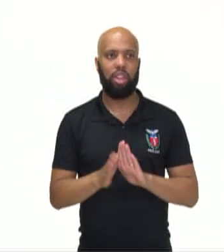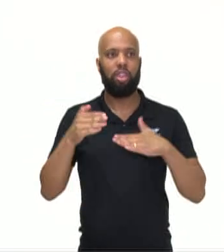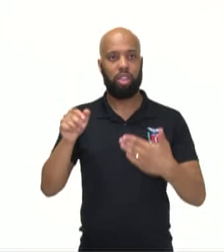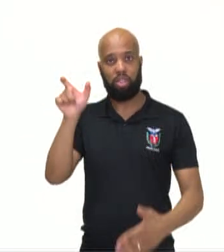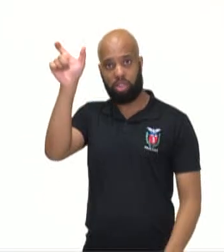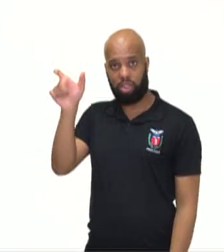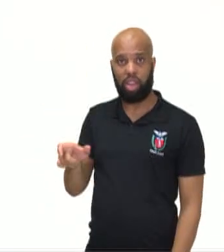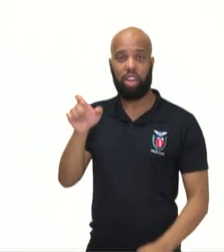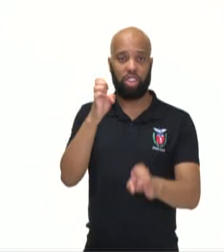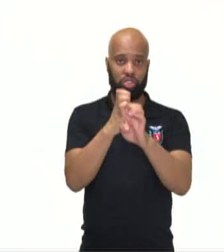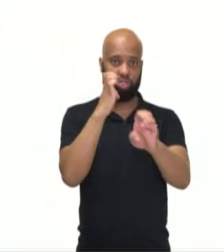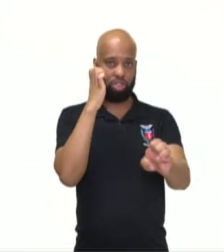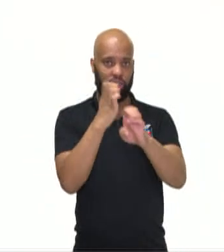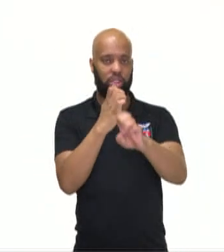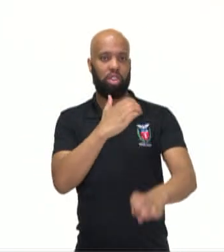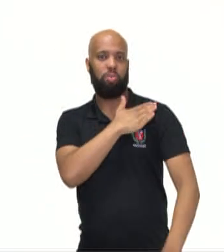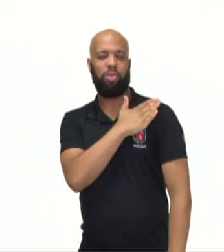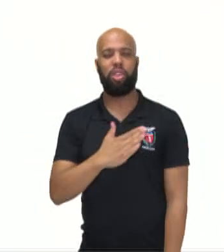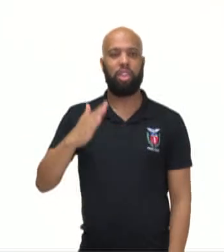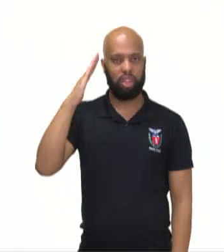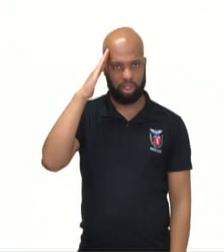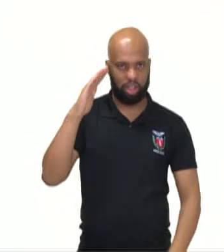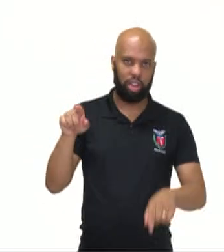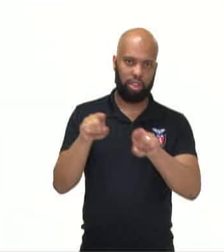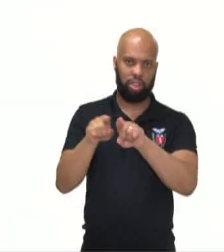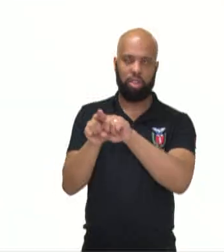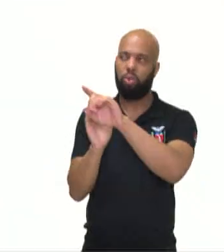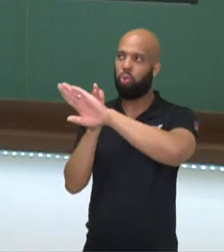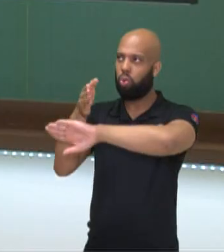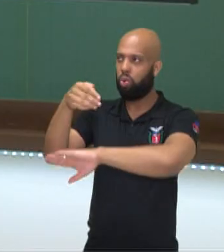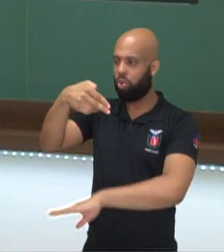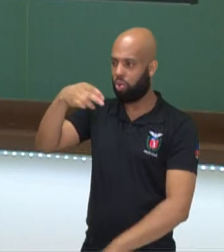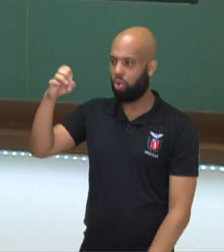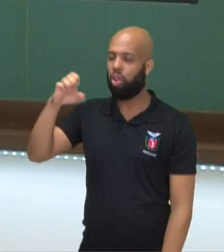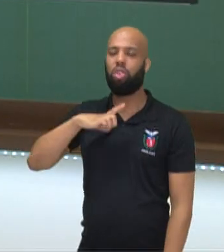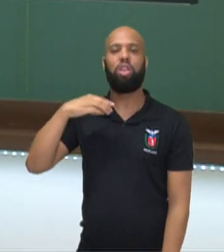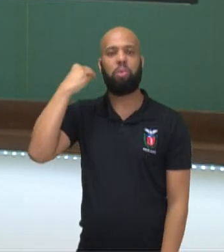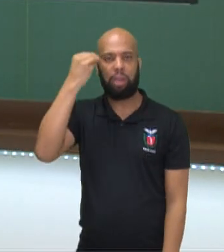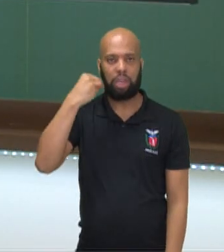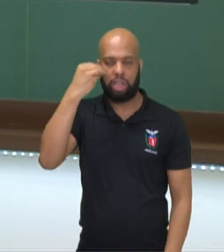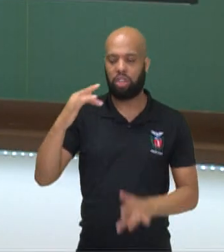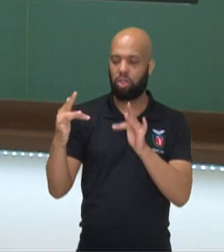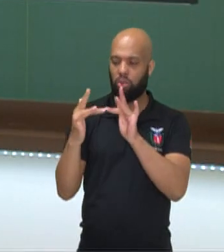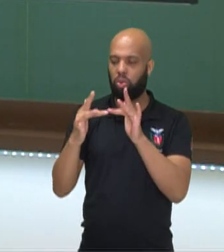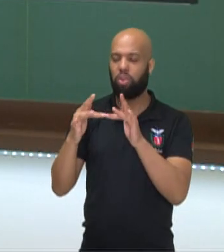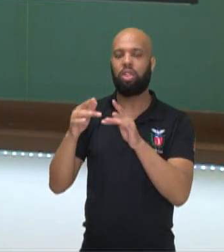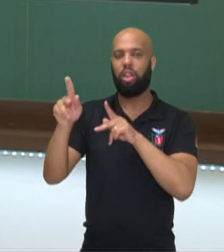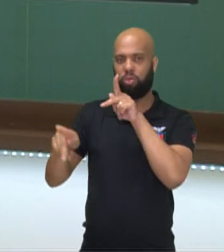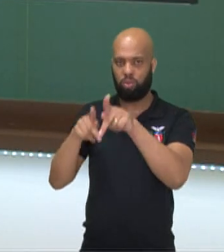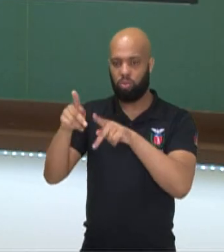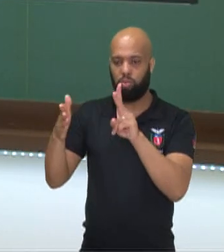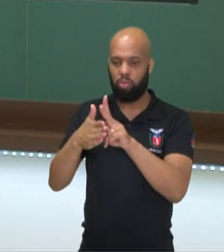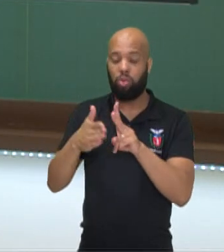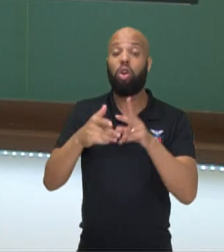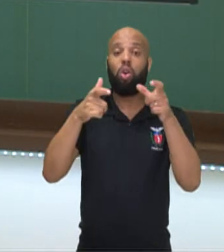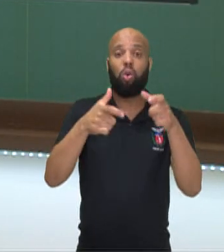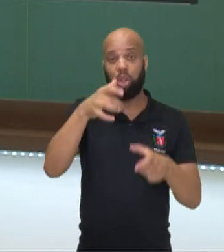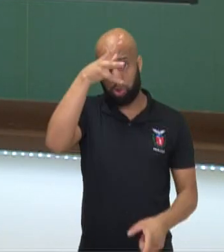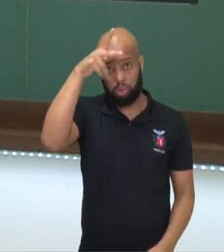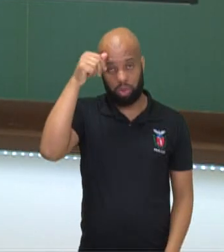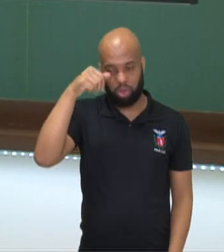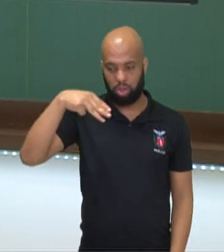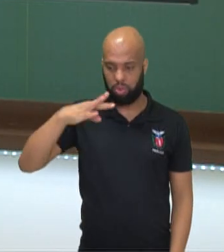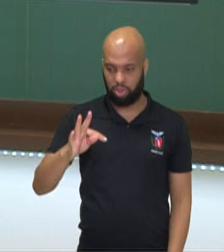Ele, engenheiro militar, sertanista, com experiência no contato com os índios do Mato Grosso. A